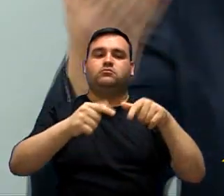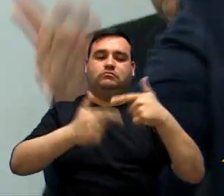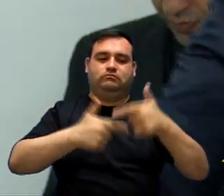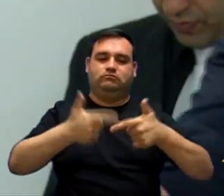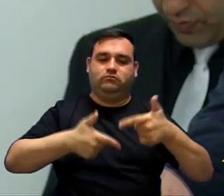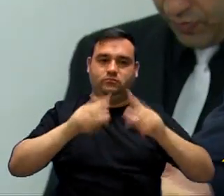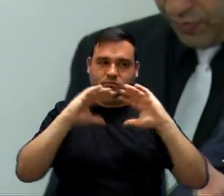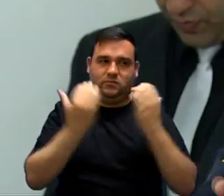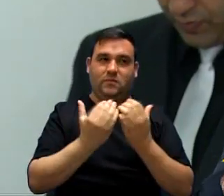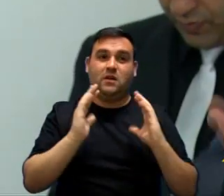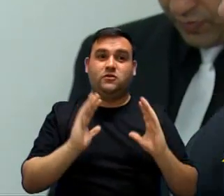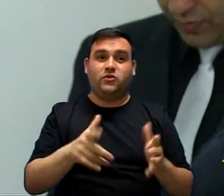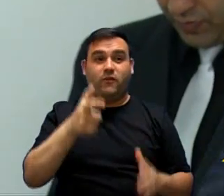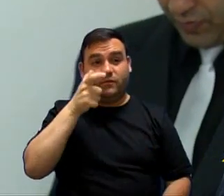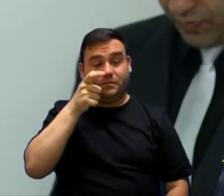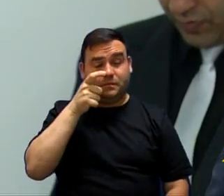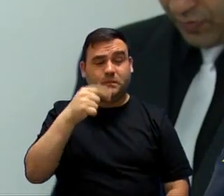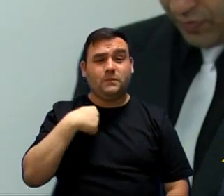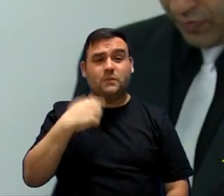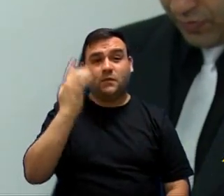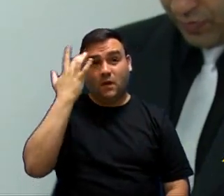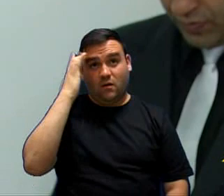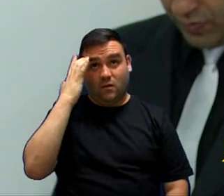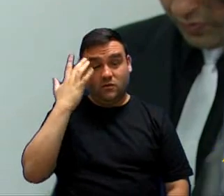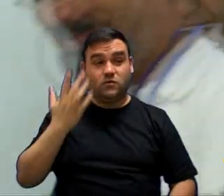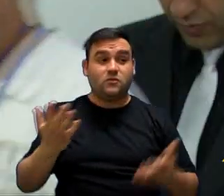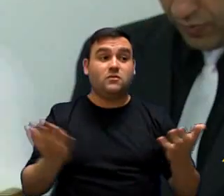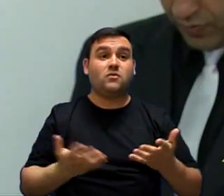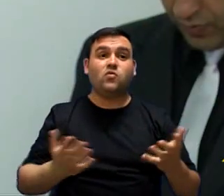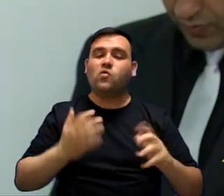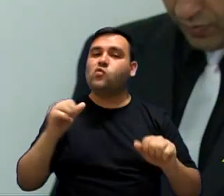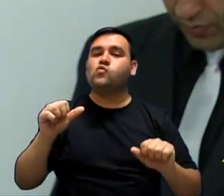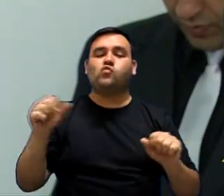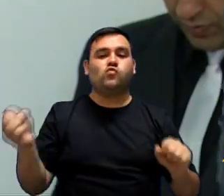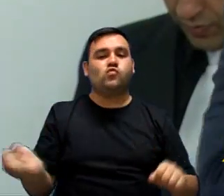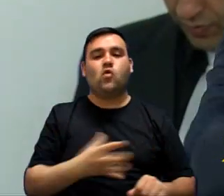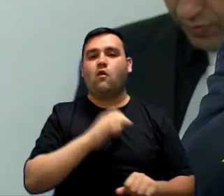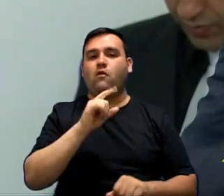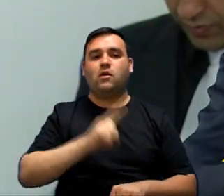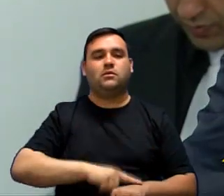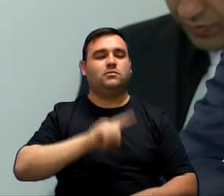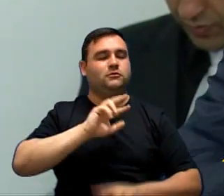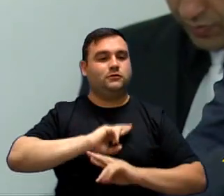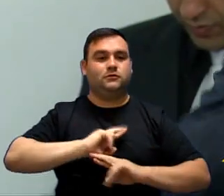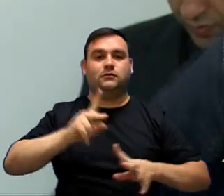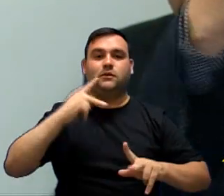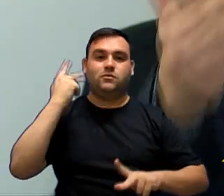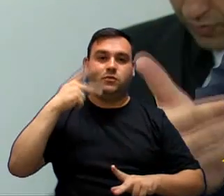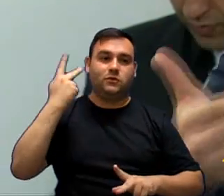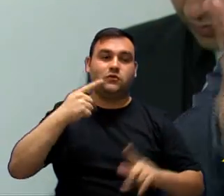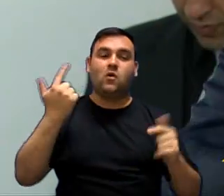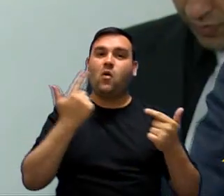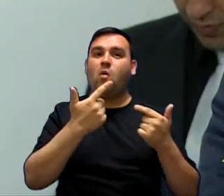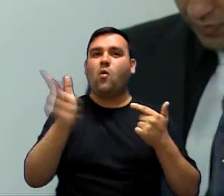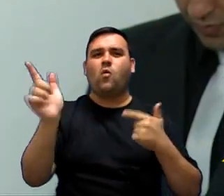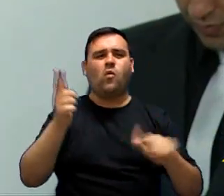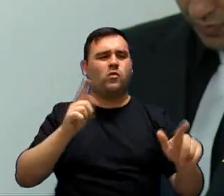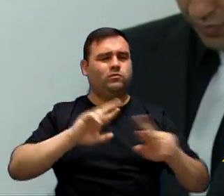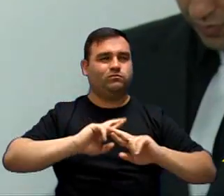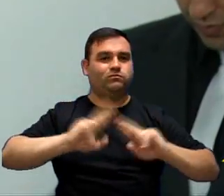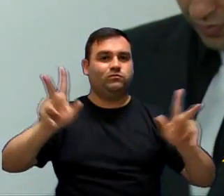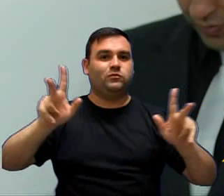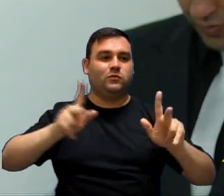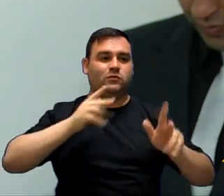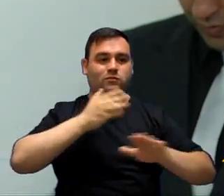certeza, que vocês já viveram nessa casa, mas eu acredito que estamos em outros tempos de política, outros tempos de participação